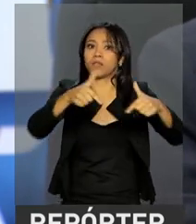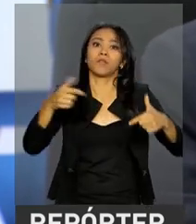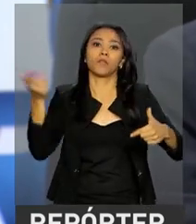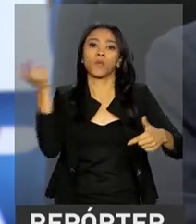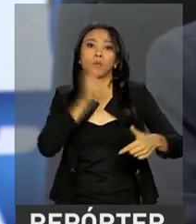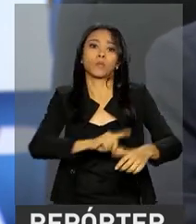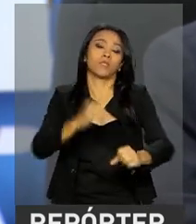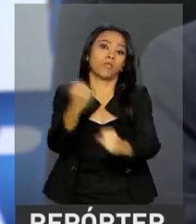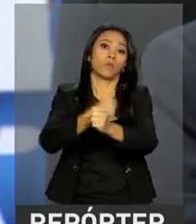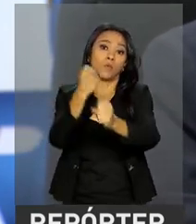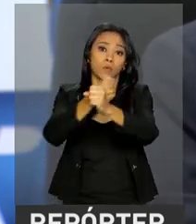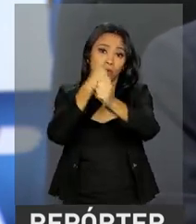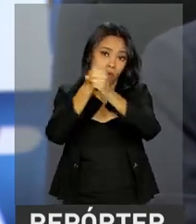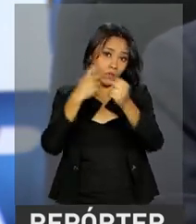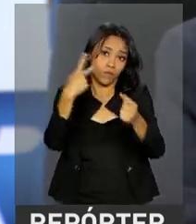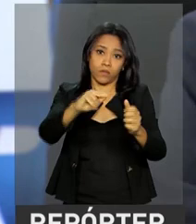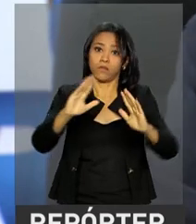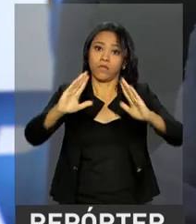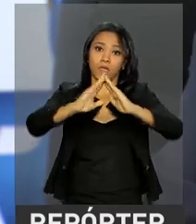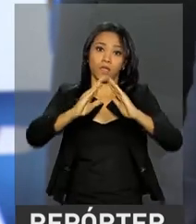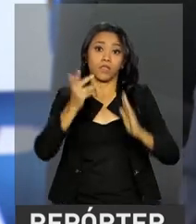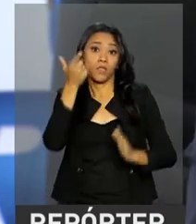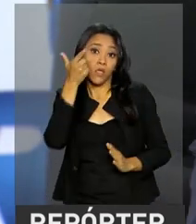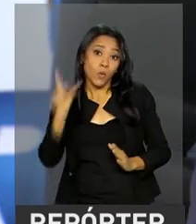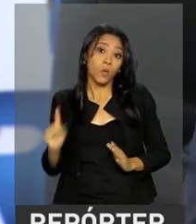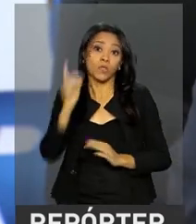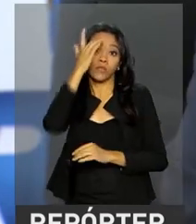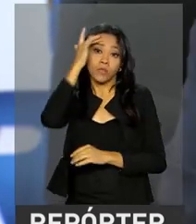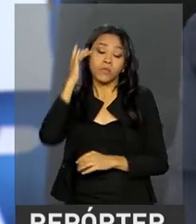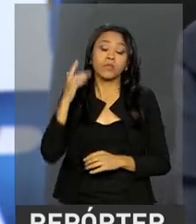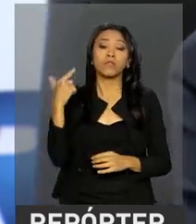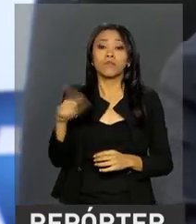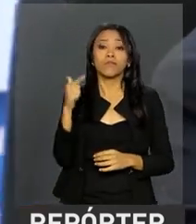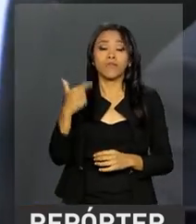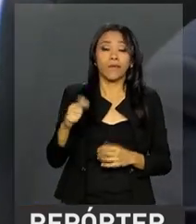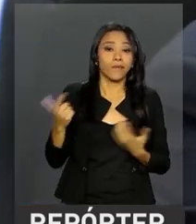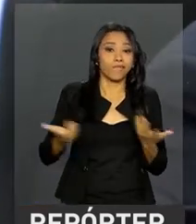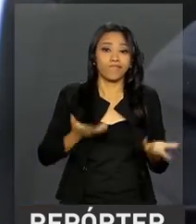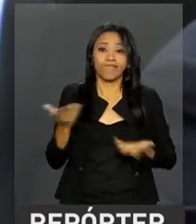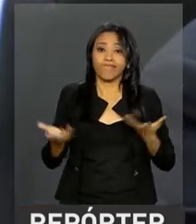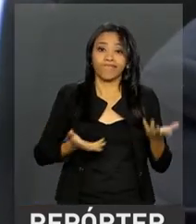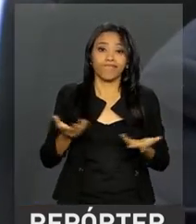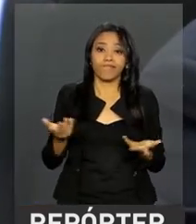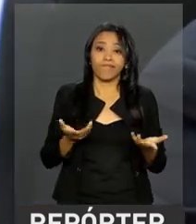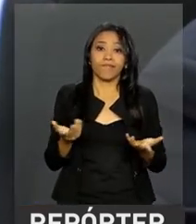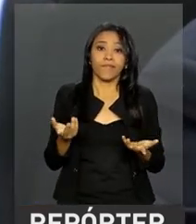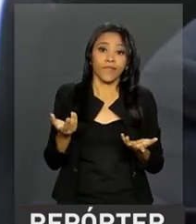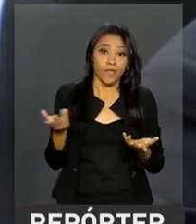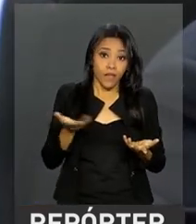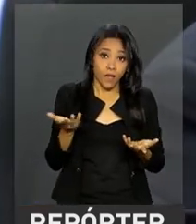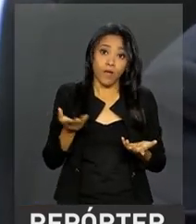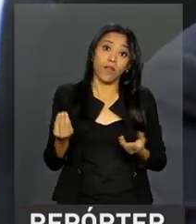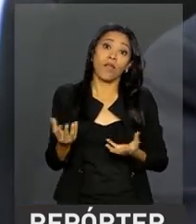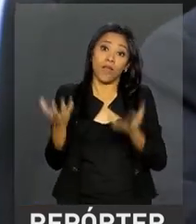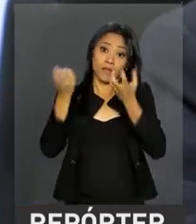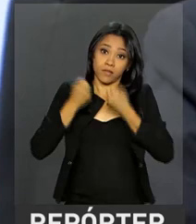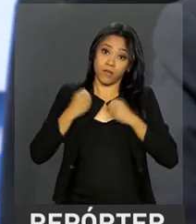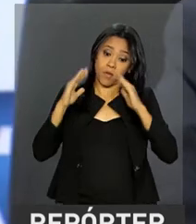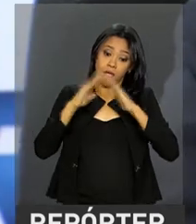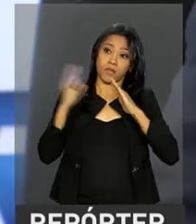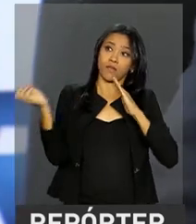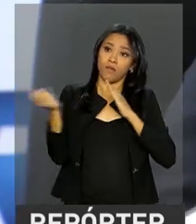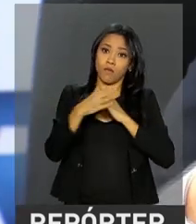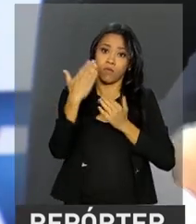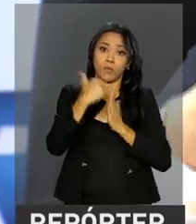aquela instalaçãozinha, enquanto outros brasileiros que não tinham acesso recebem um empreendimento novo do Minha Casa Minha Vida.